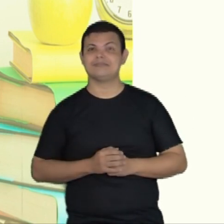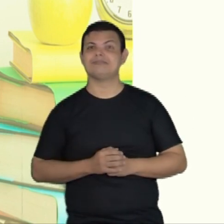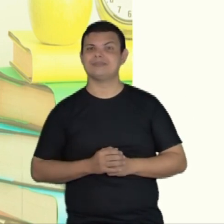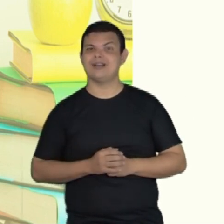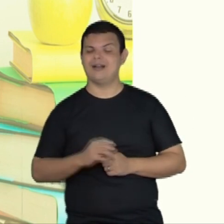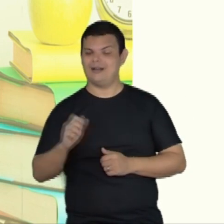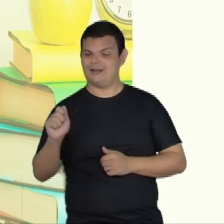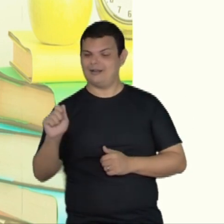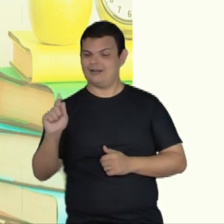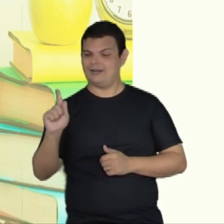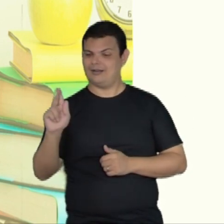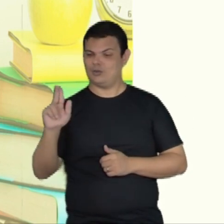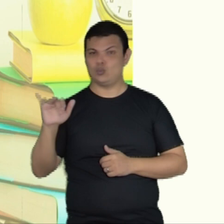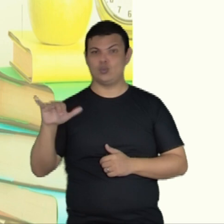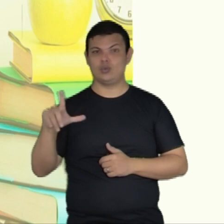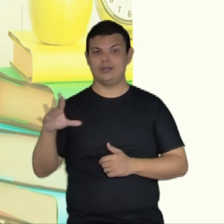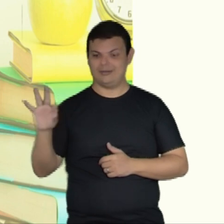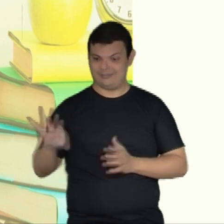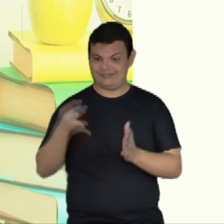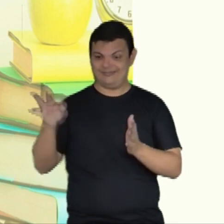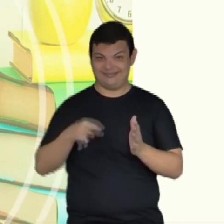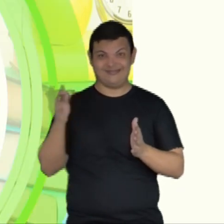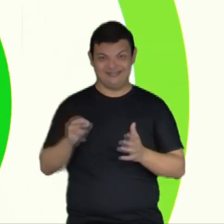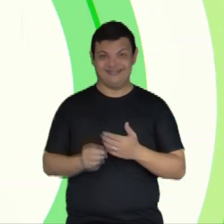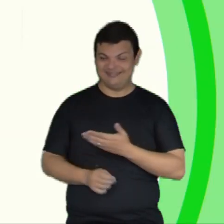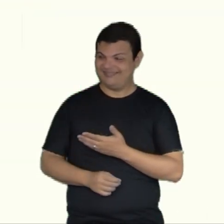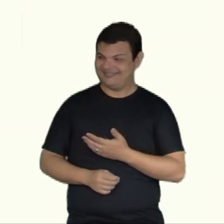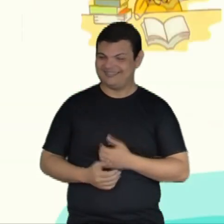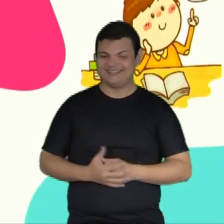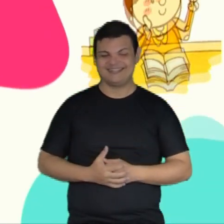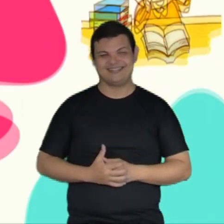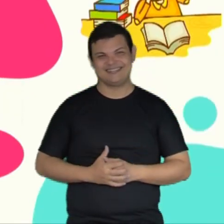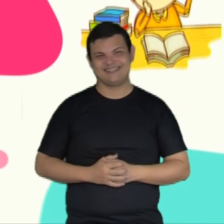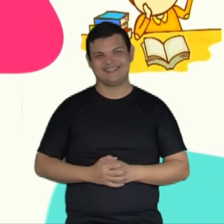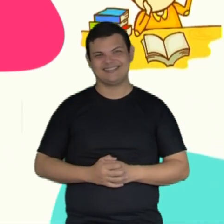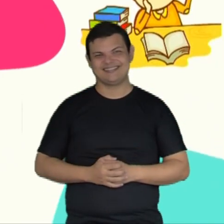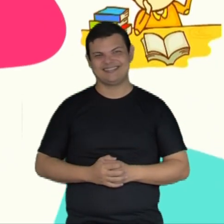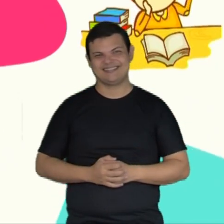Muito bem, a palavra mergulha rimou com agulha.